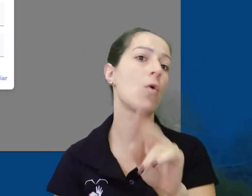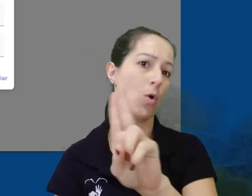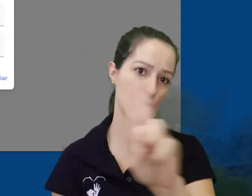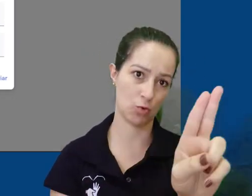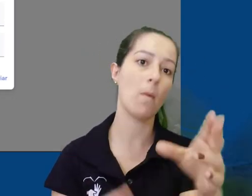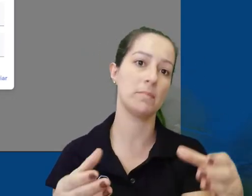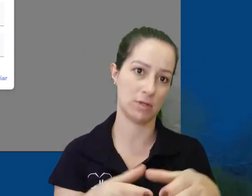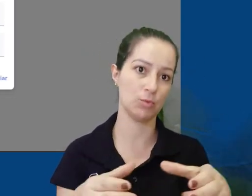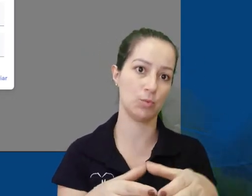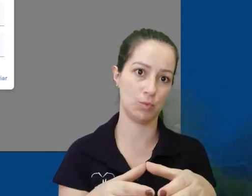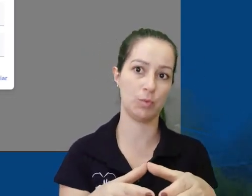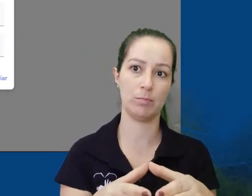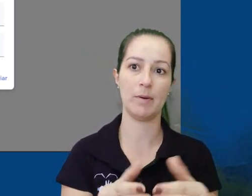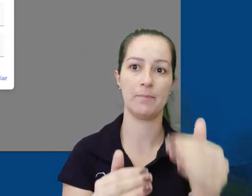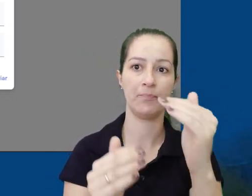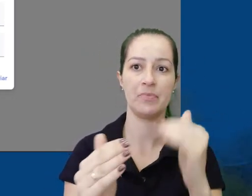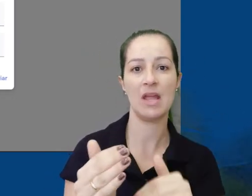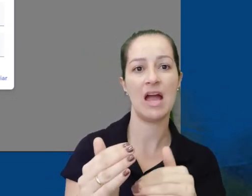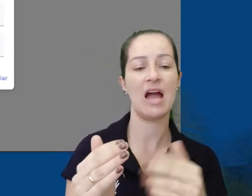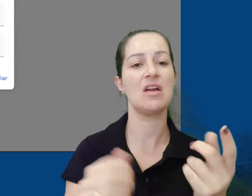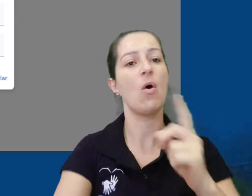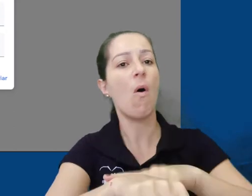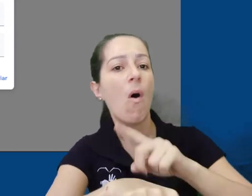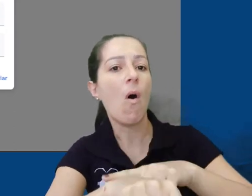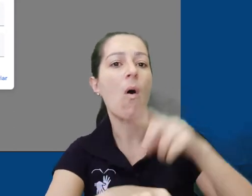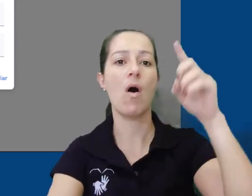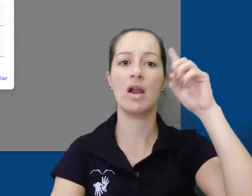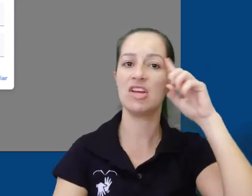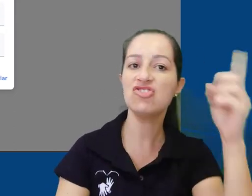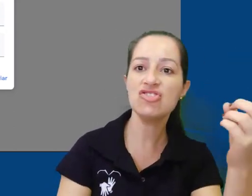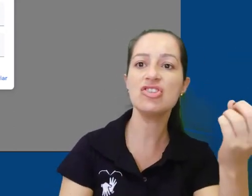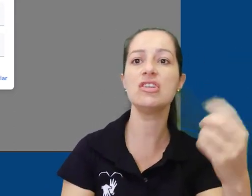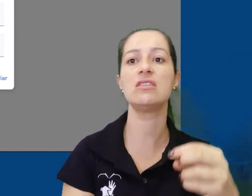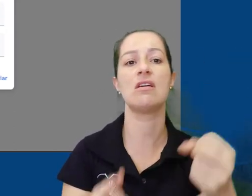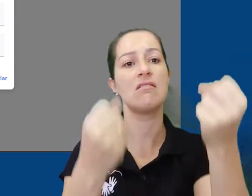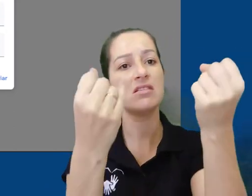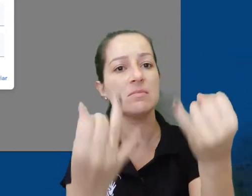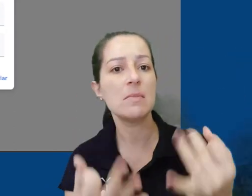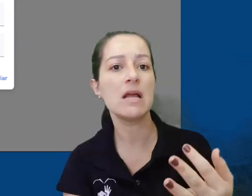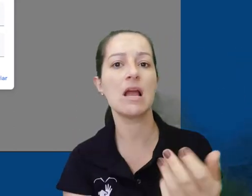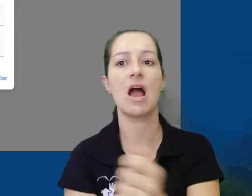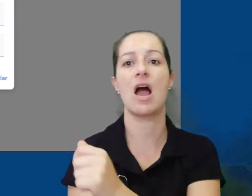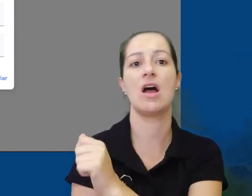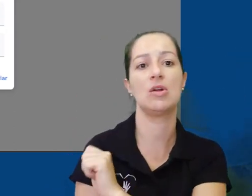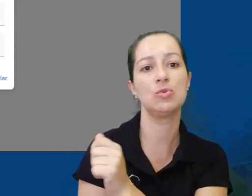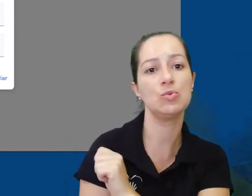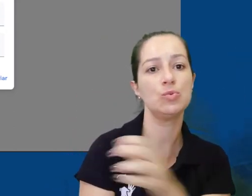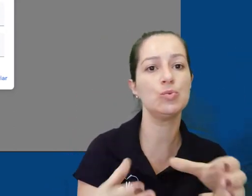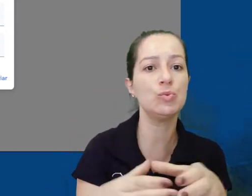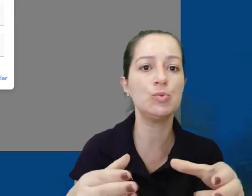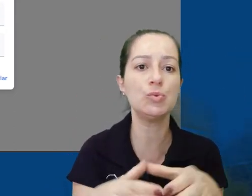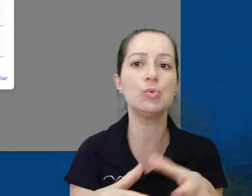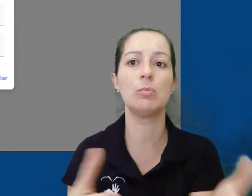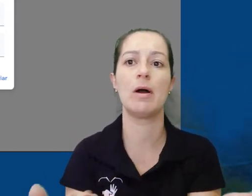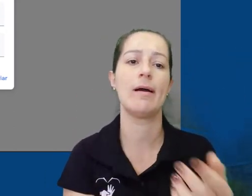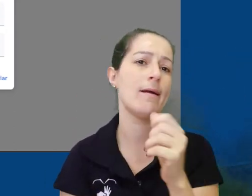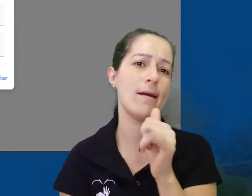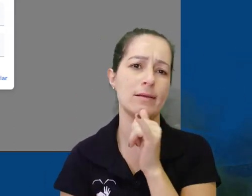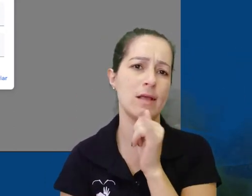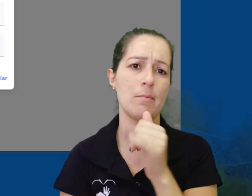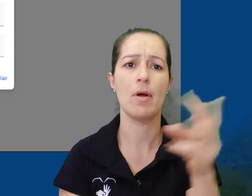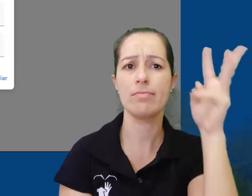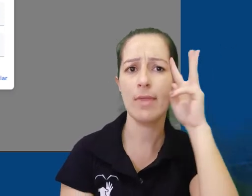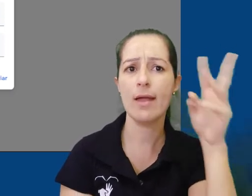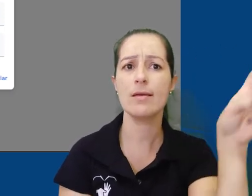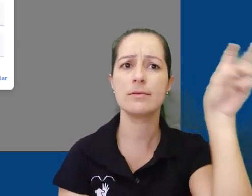g-switch exceção podemos colocar o período horário Uma Breve descrição da turma vou colocar um horário fictício de terça